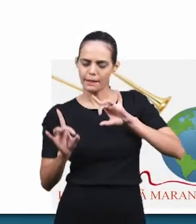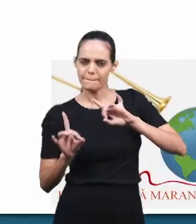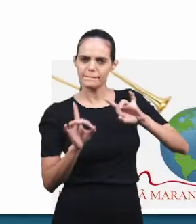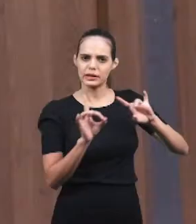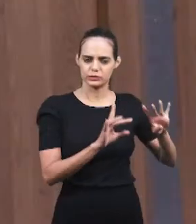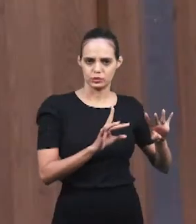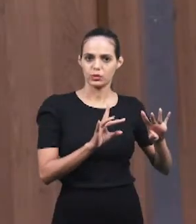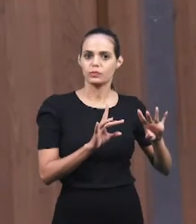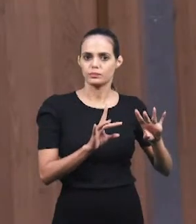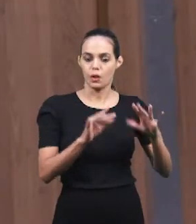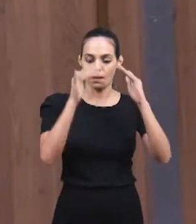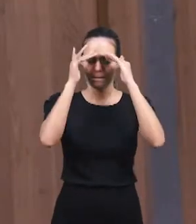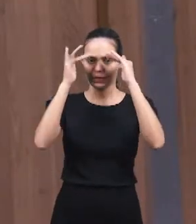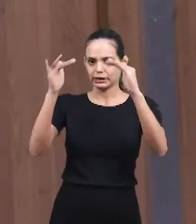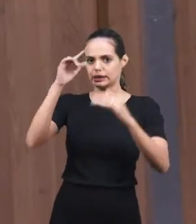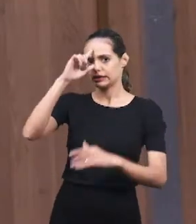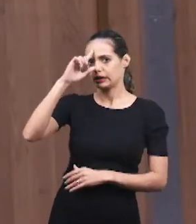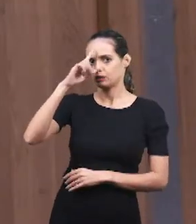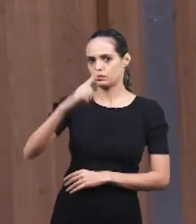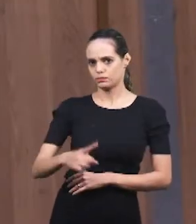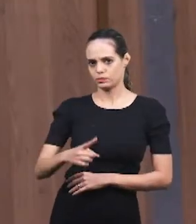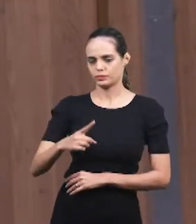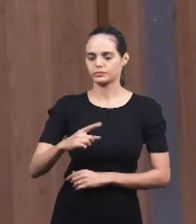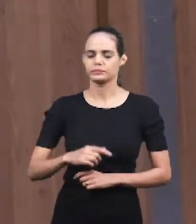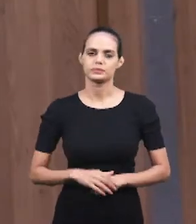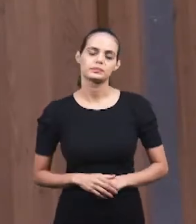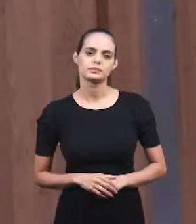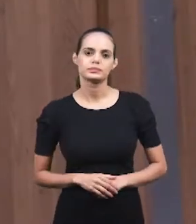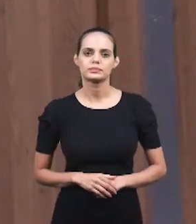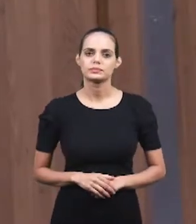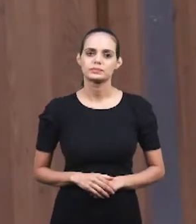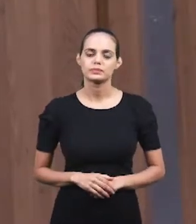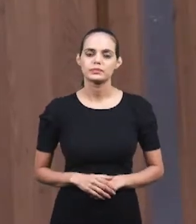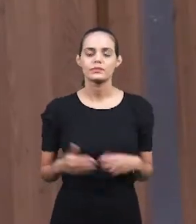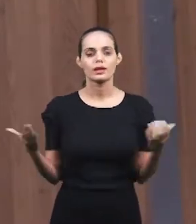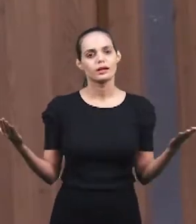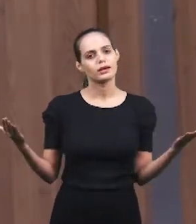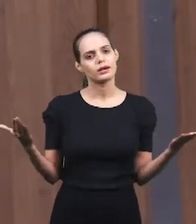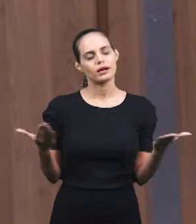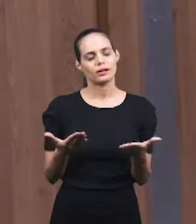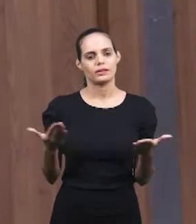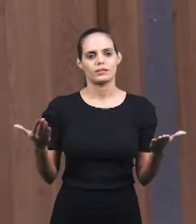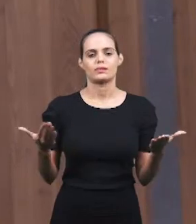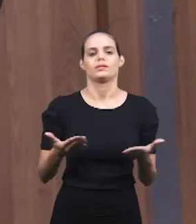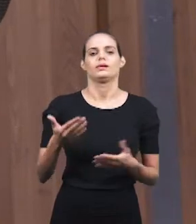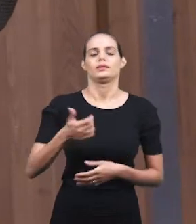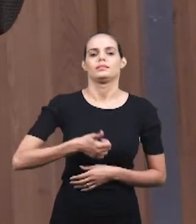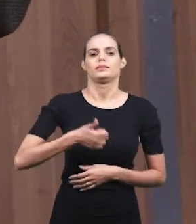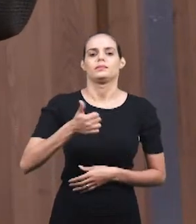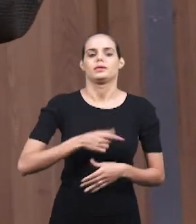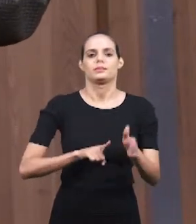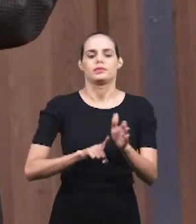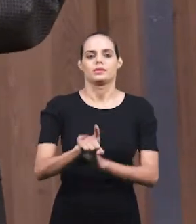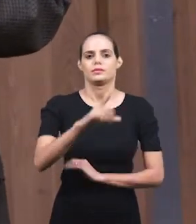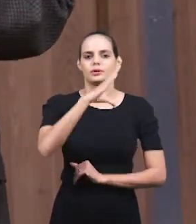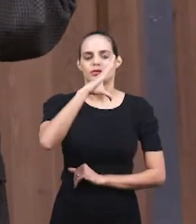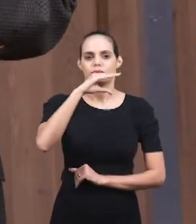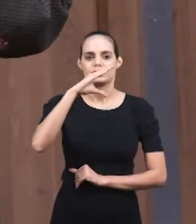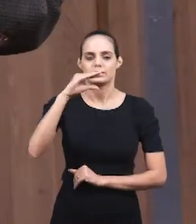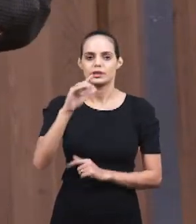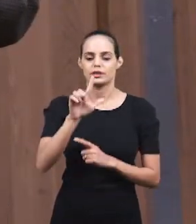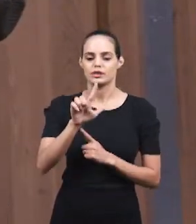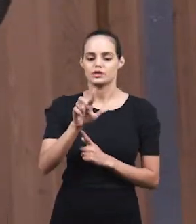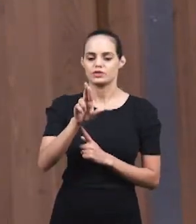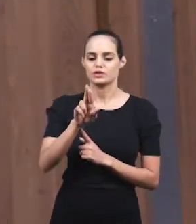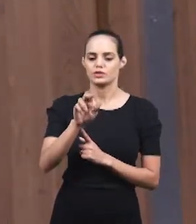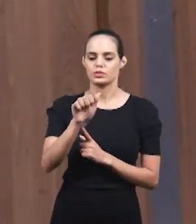agora, na resposta a essa pergunta, nós vamos direcionar essa pergunta primeiramente ao Luan. O Luan é um adolescente,